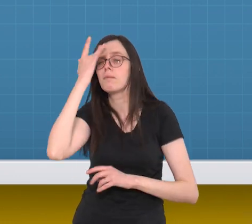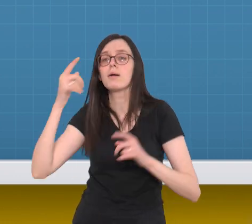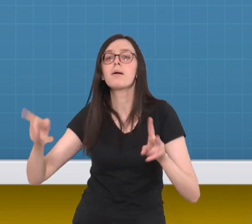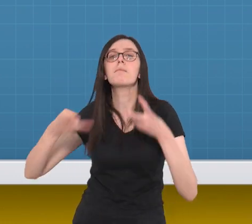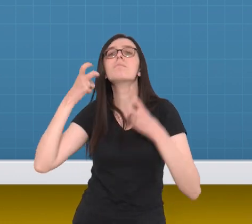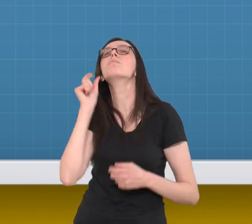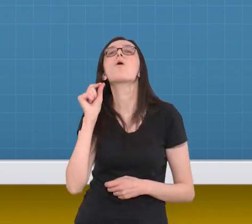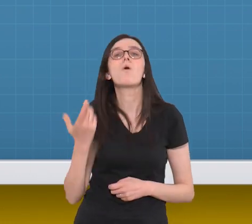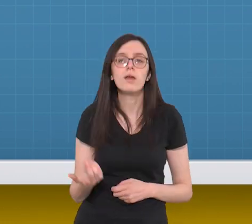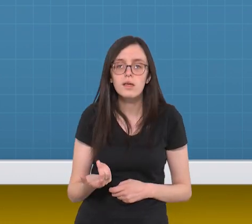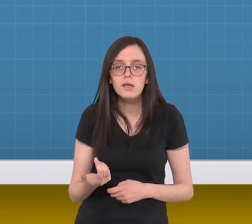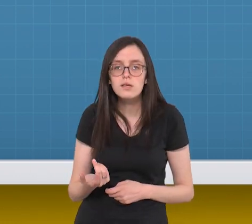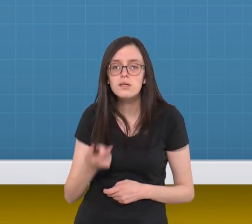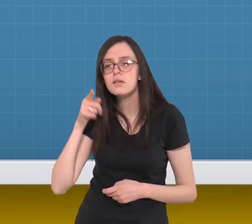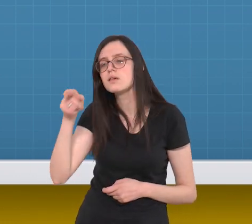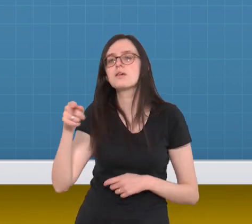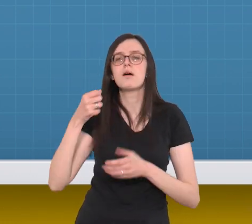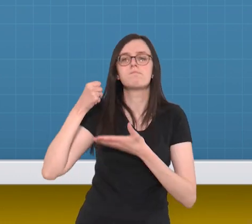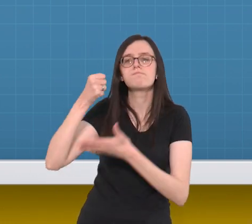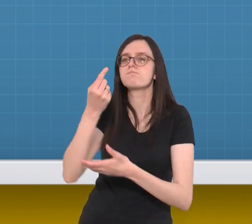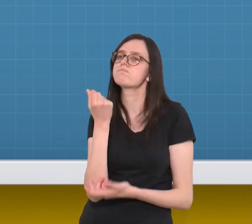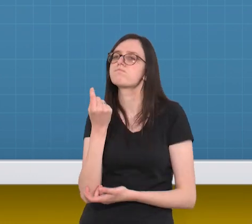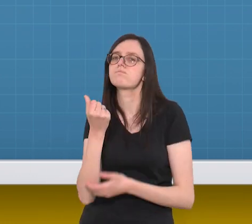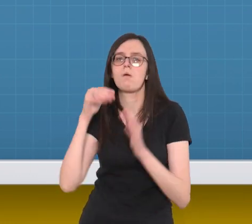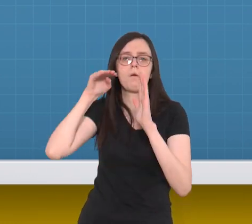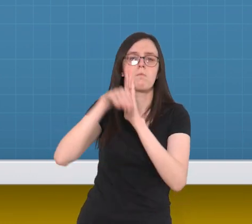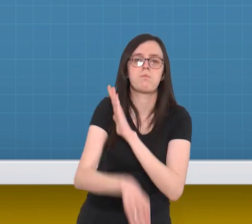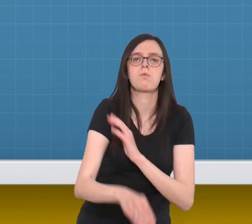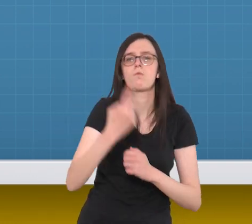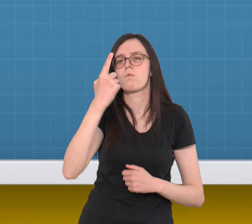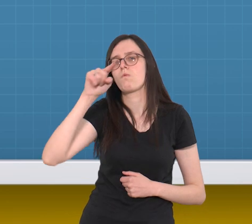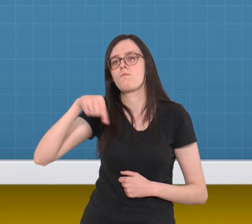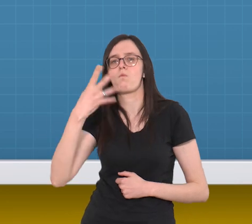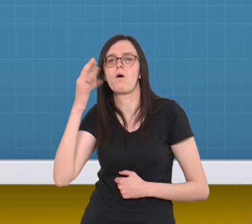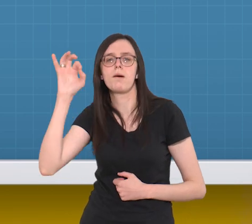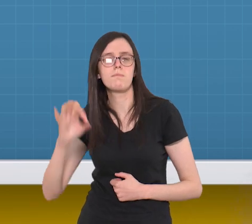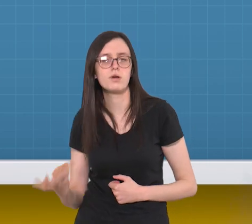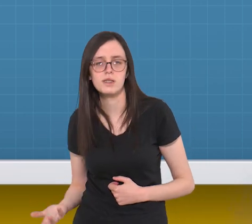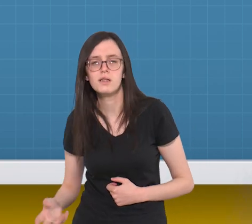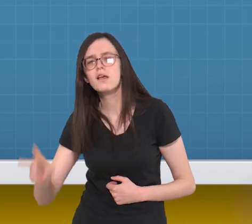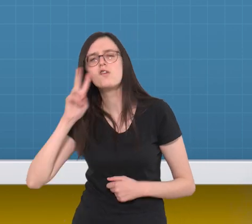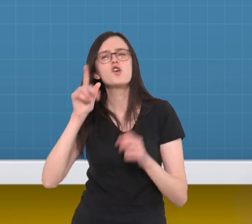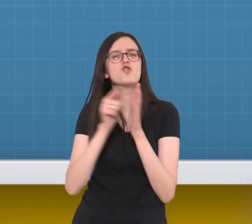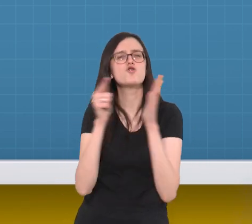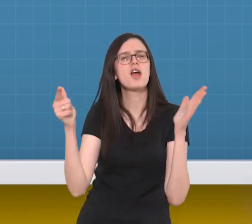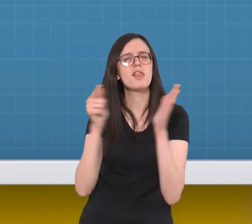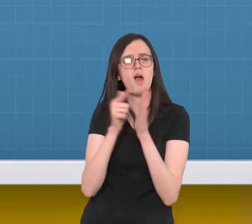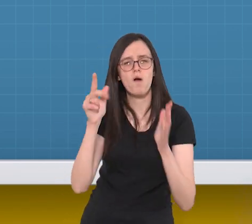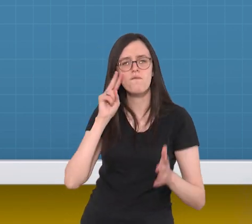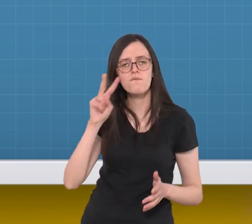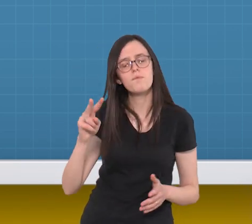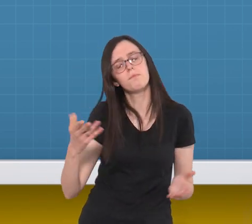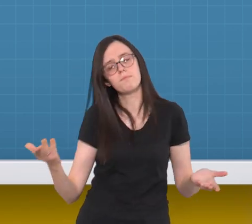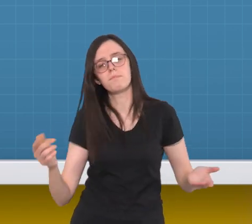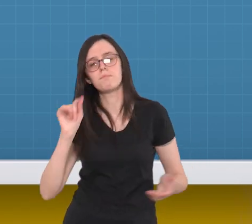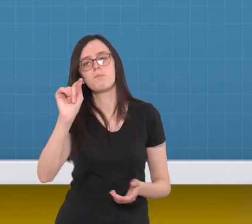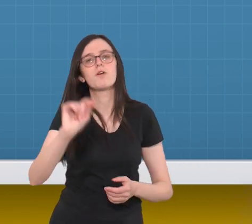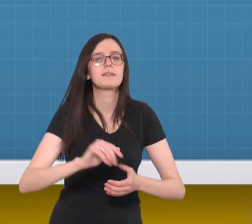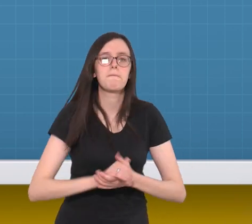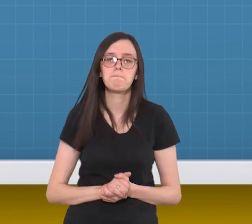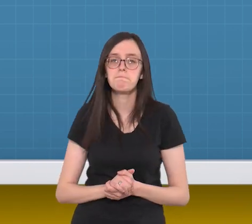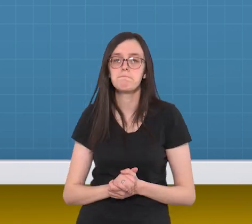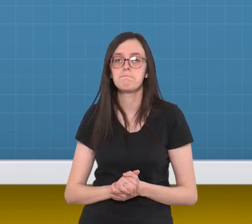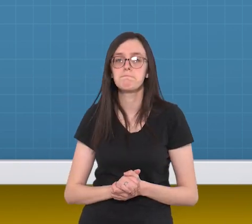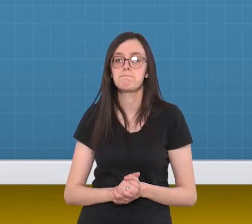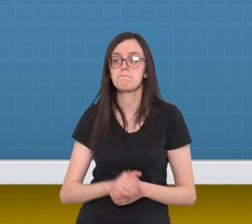percebe bolsa de valores em queda de 1,4%. Lembrou do jornal que você assiste diariamente, né? Então,